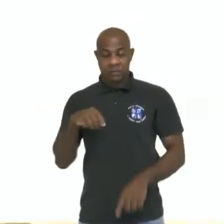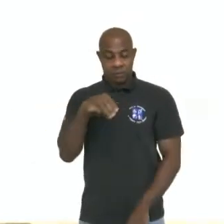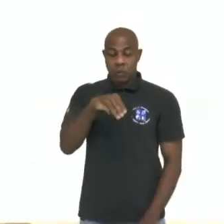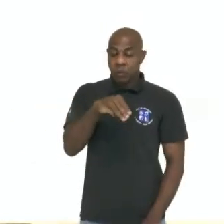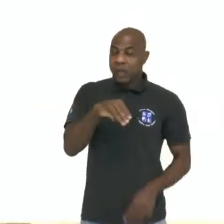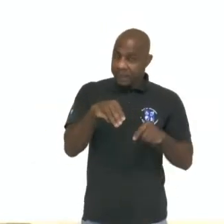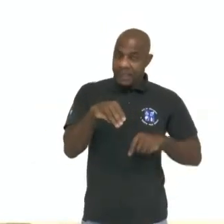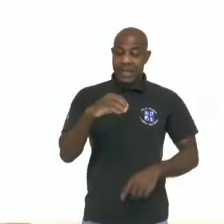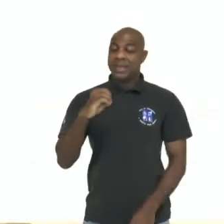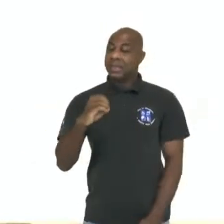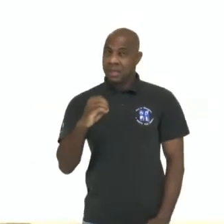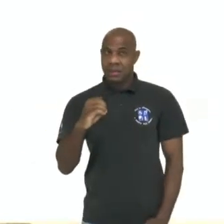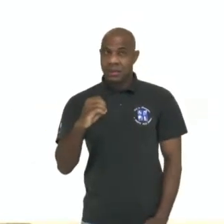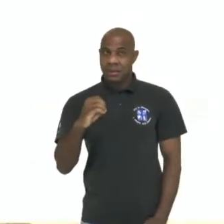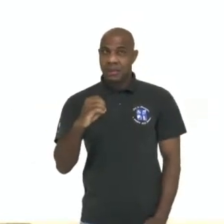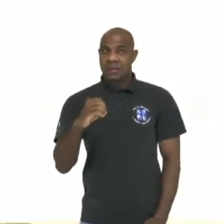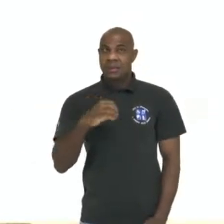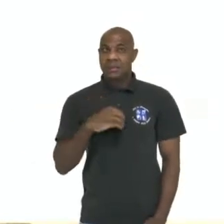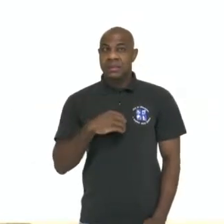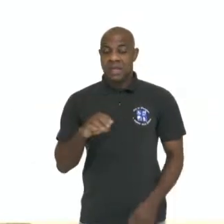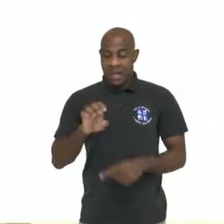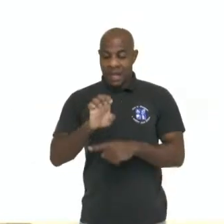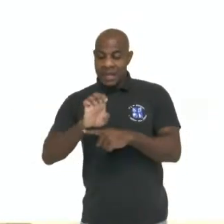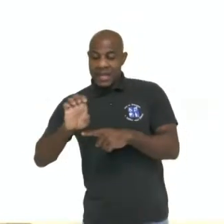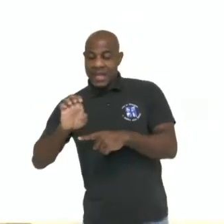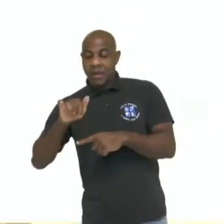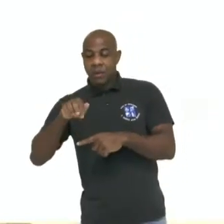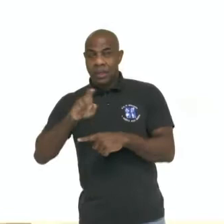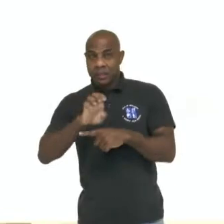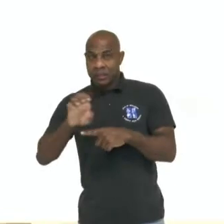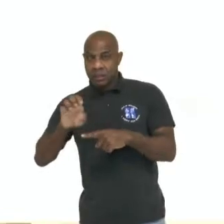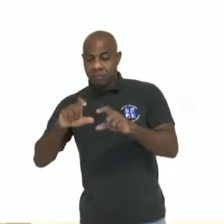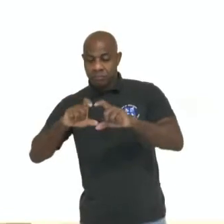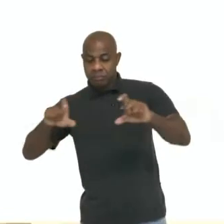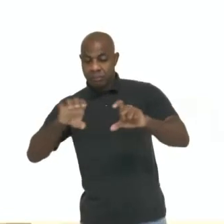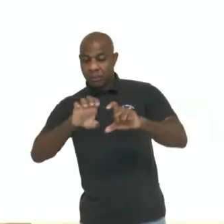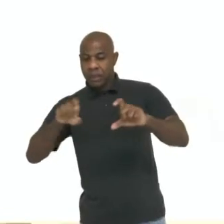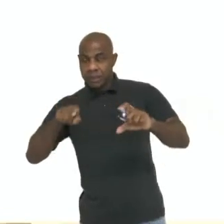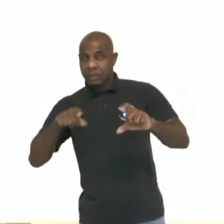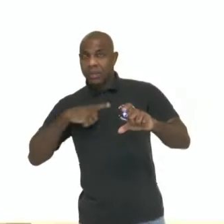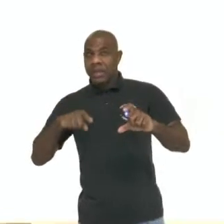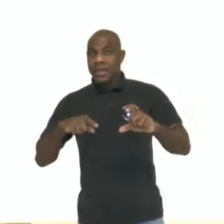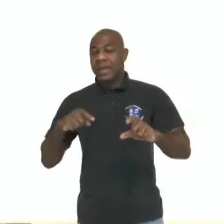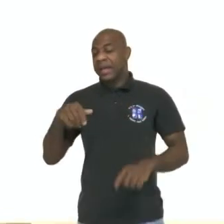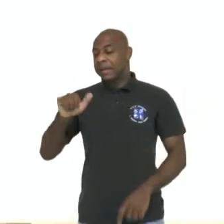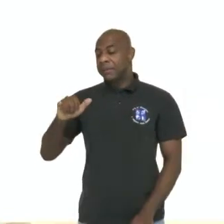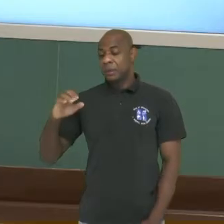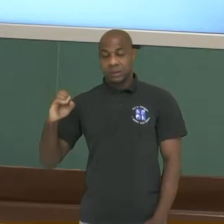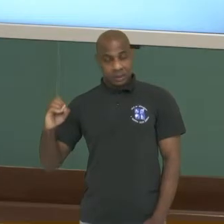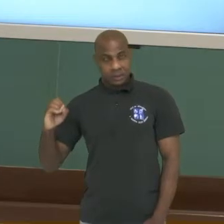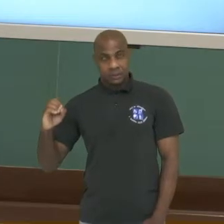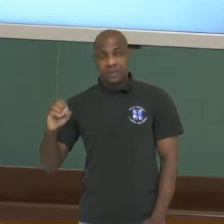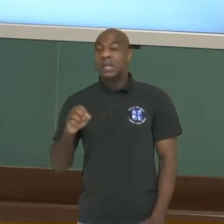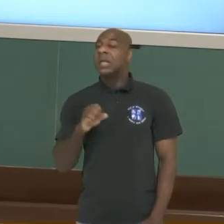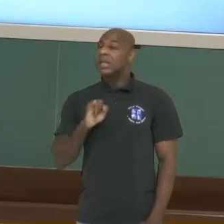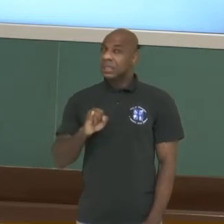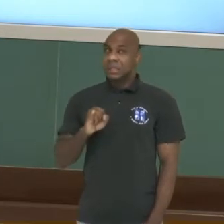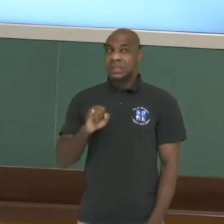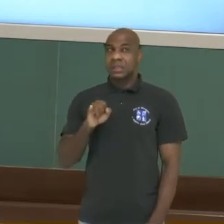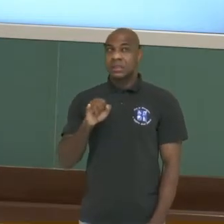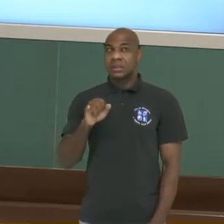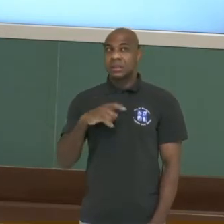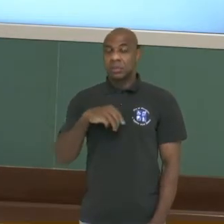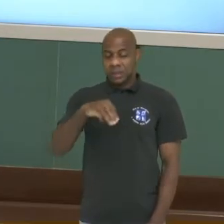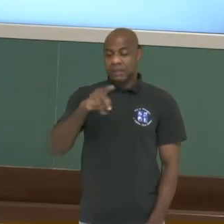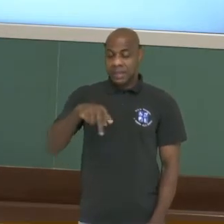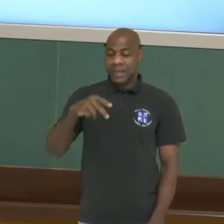a equação da reta vai ser dado por y igual a y0, porque se o m vale 0, 0 multiplicado